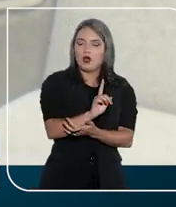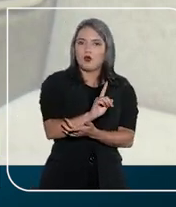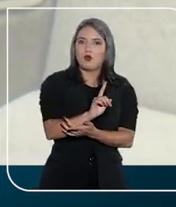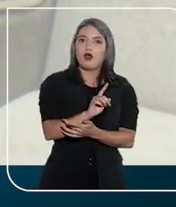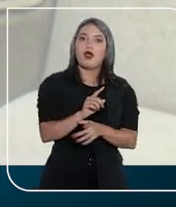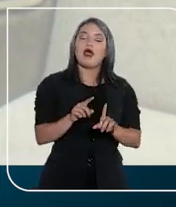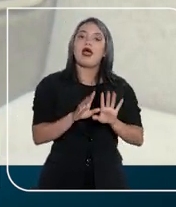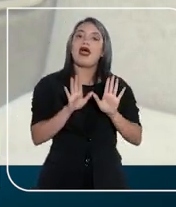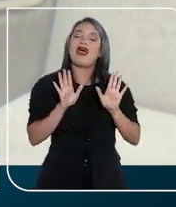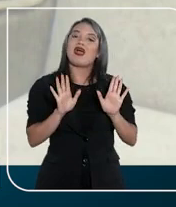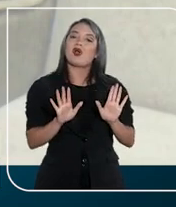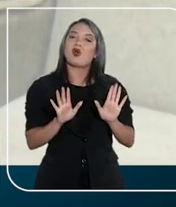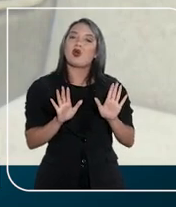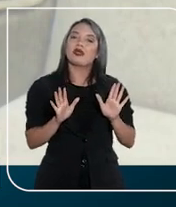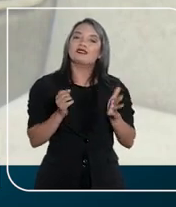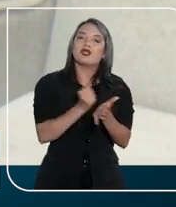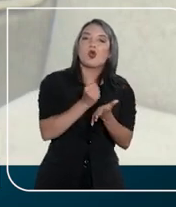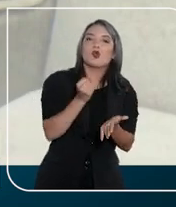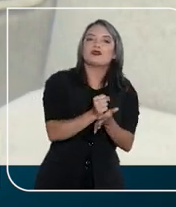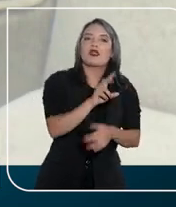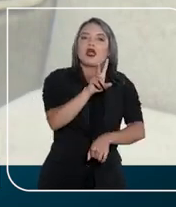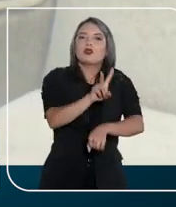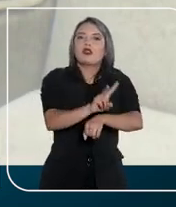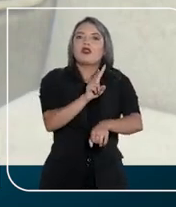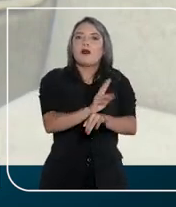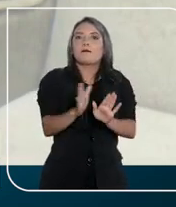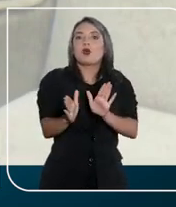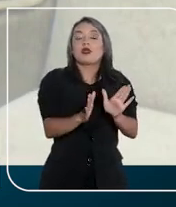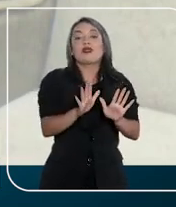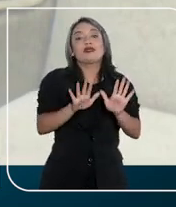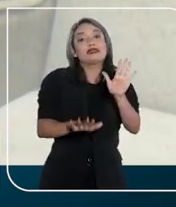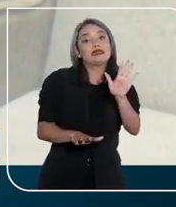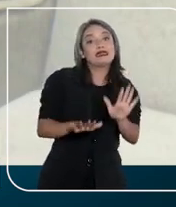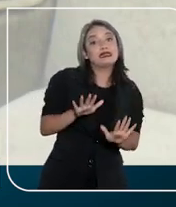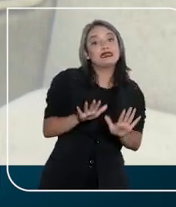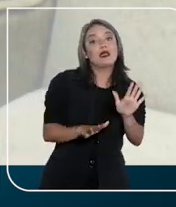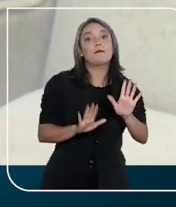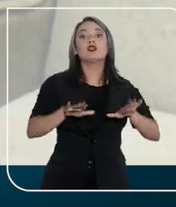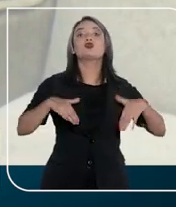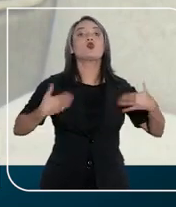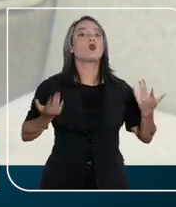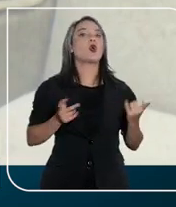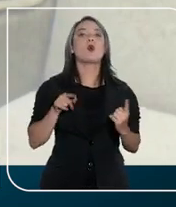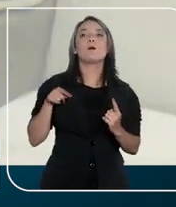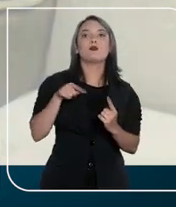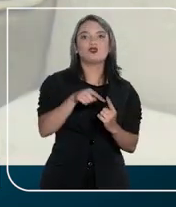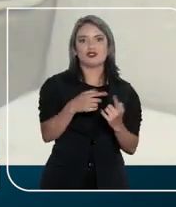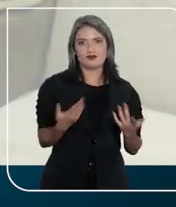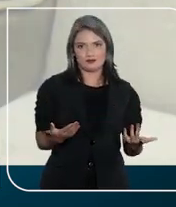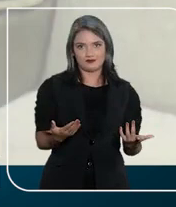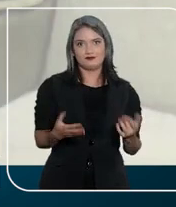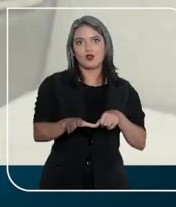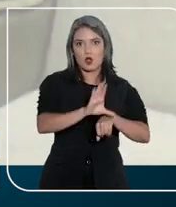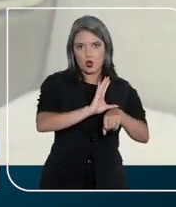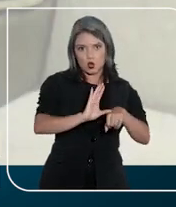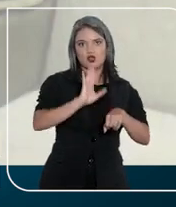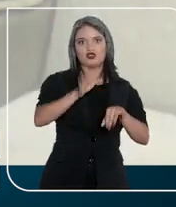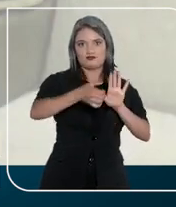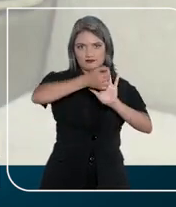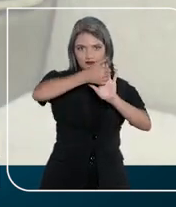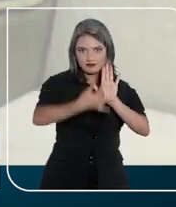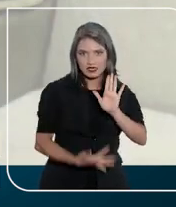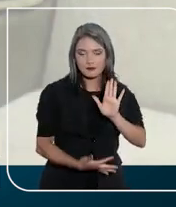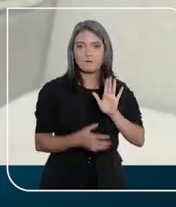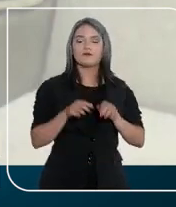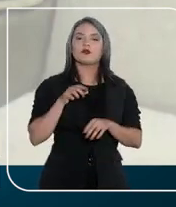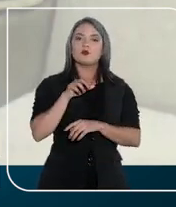isso vai depender também das circunstâncias que estão por trás dessa contratação temporária, que é prevista constitucionalmente. Então, se de fato existia